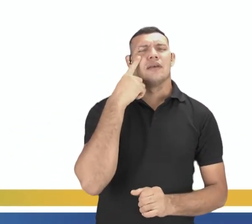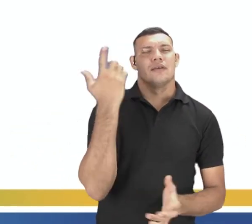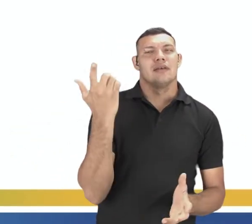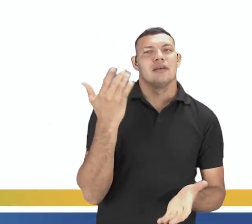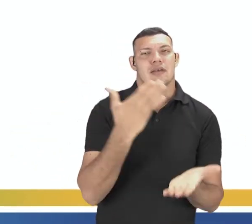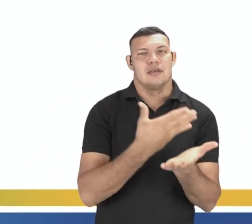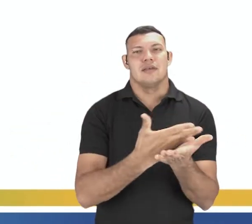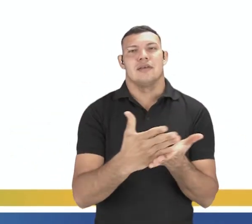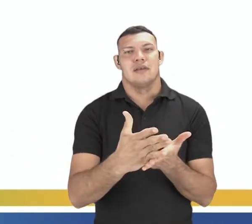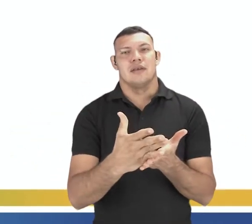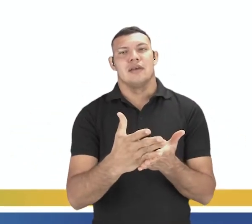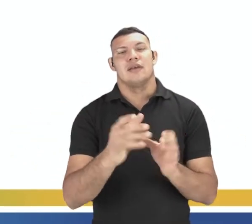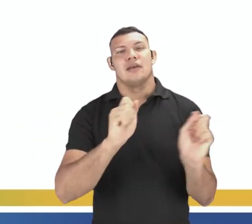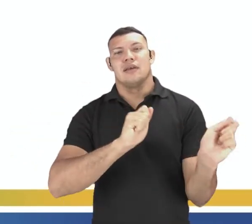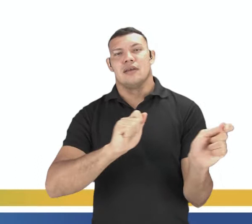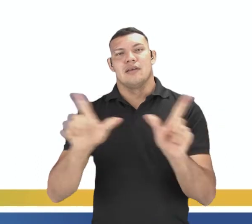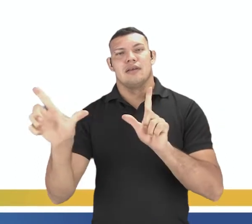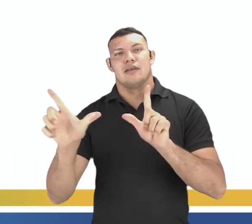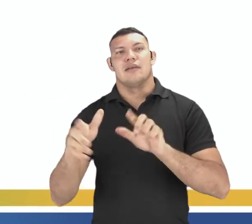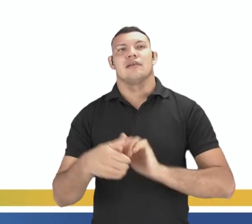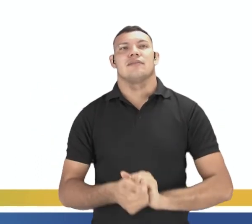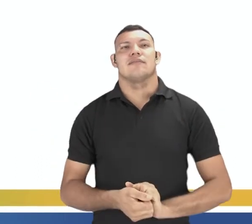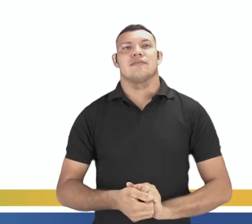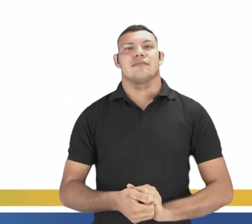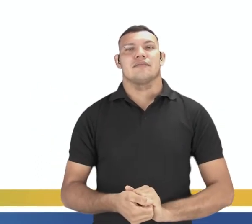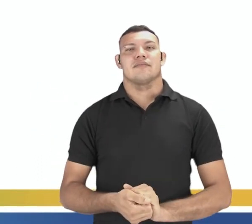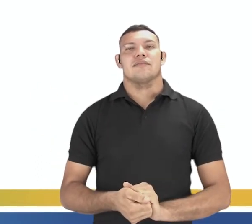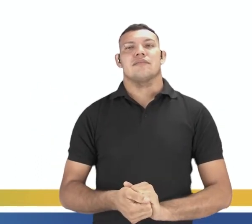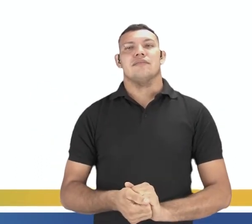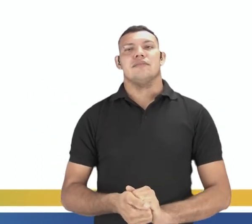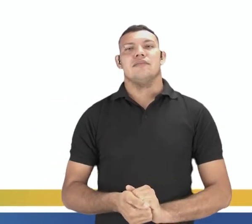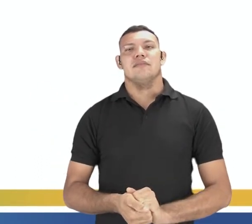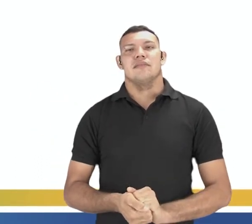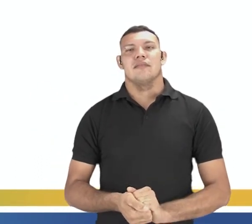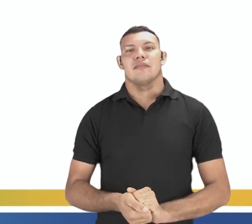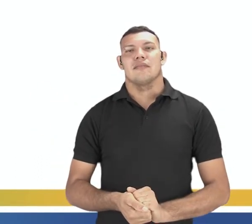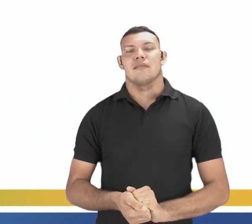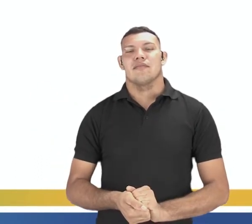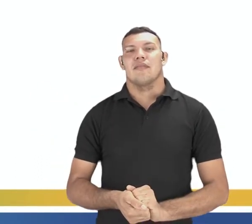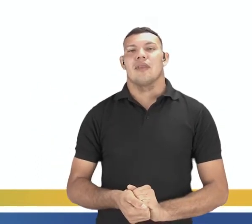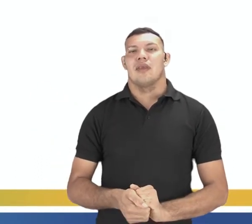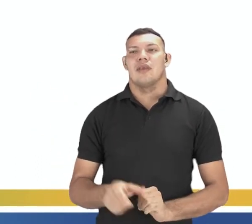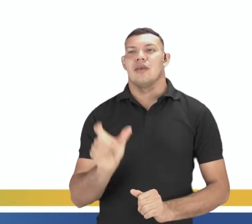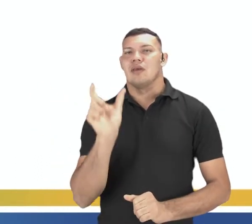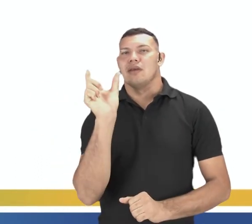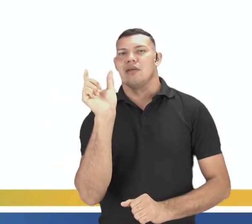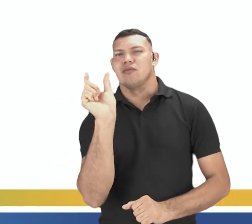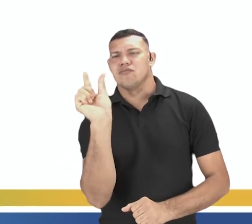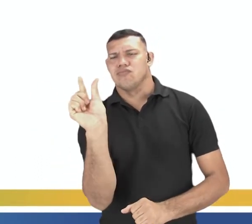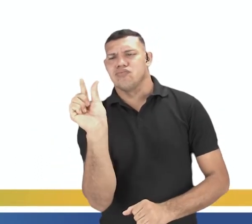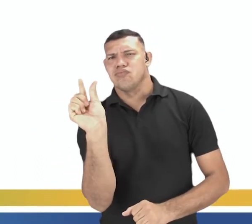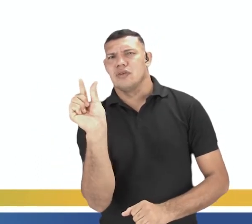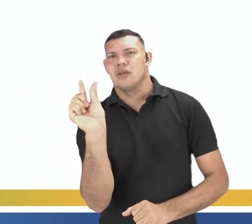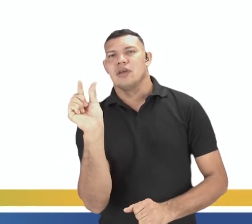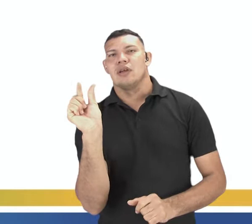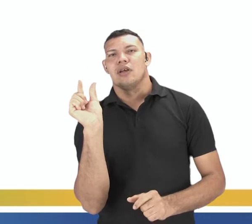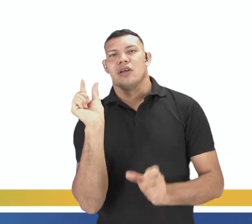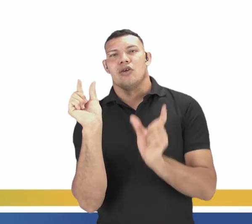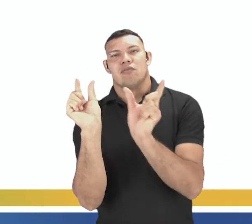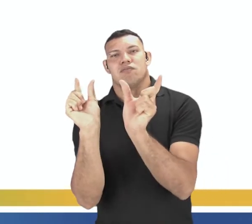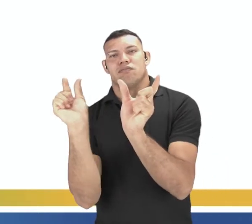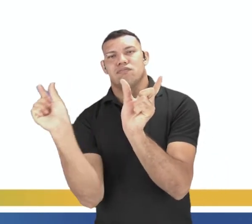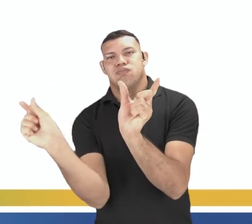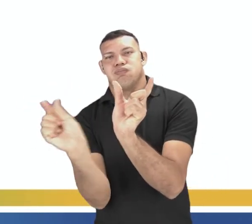do slide. A adição de termos a um radical forma novas palavras da mesma família,